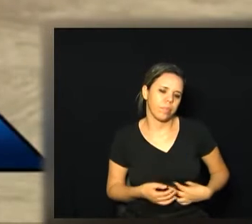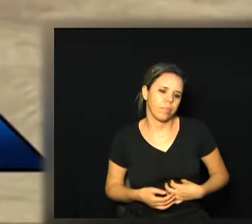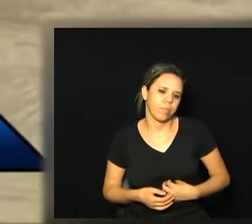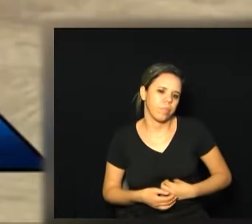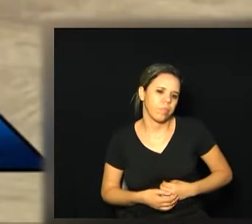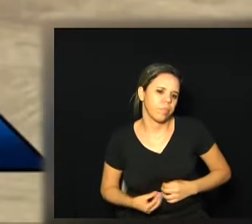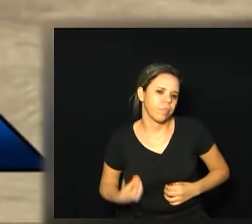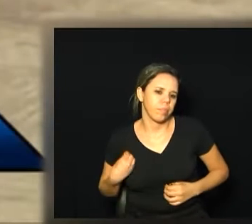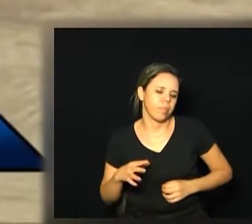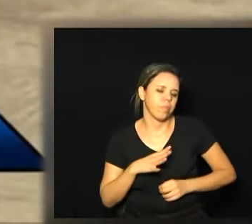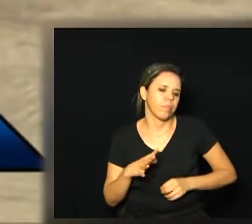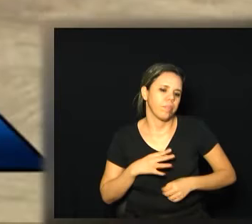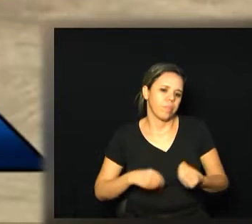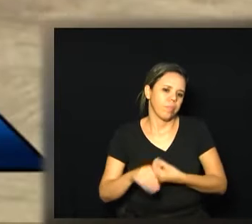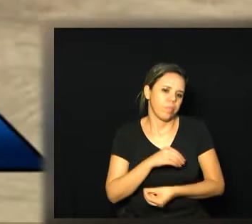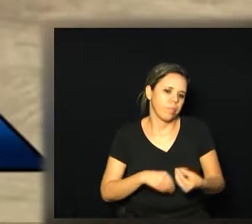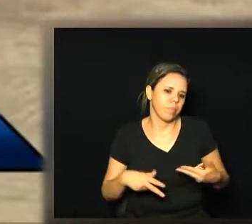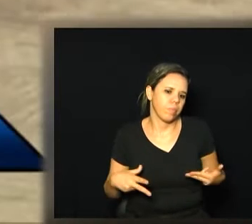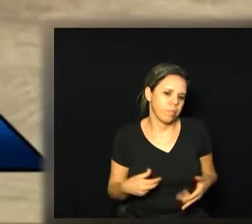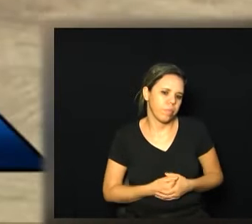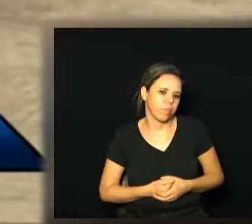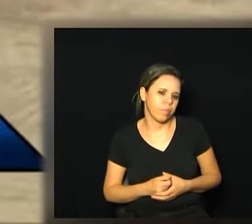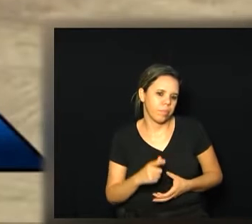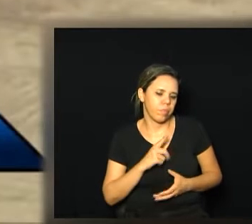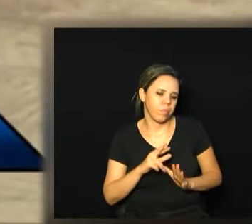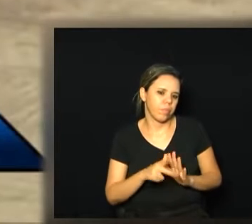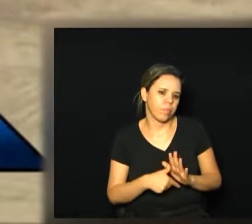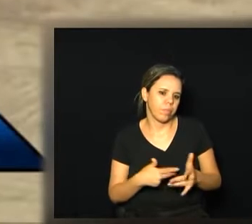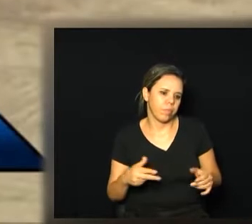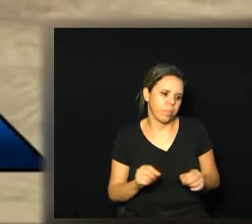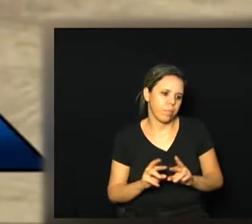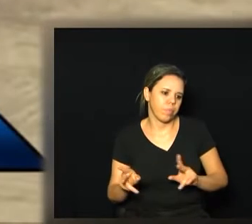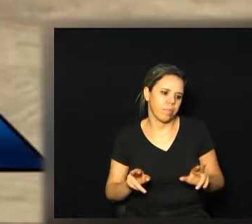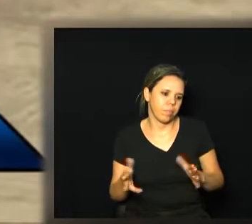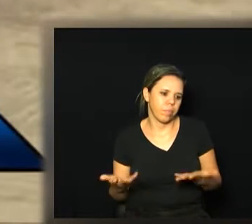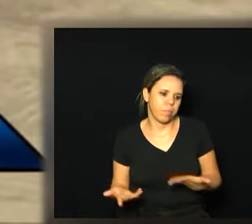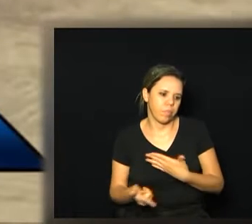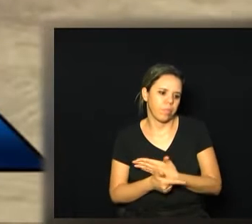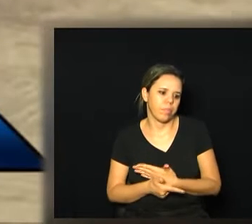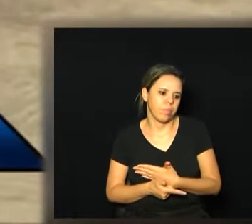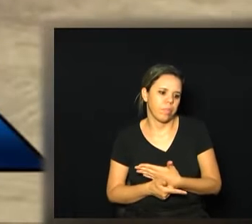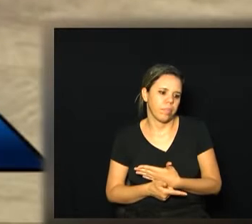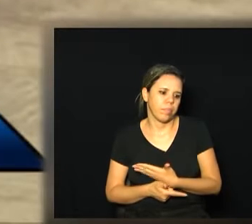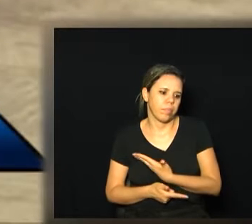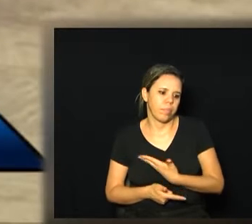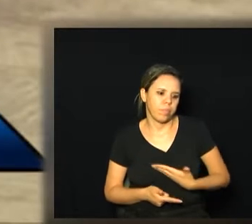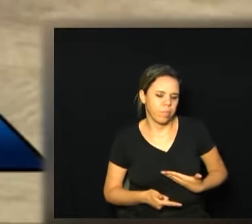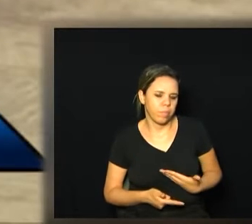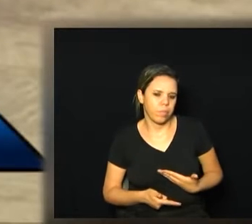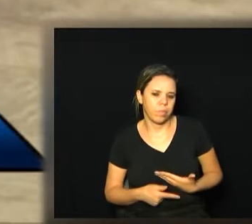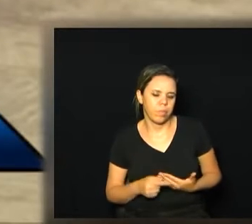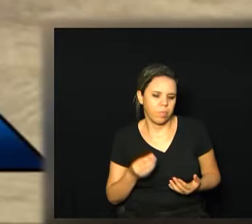de estarmos numa cidade heterogênea, numa cidade onde temos várias realidades, mas o papel do homem público é tentar, de alguma